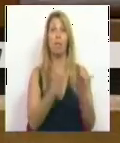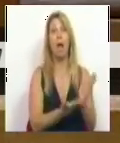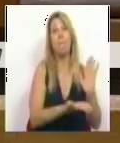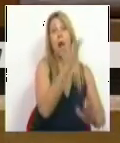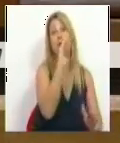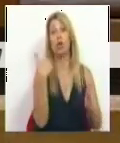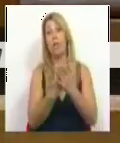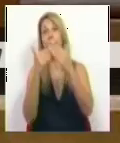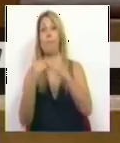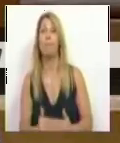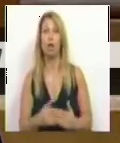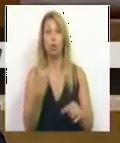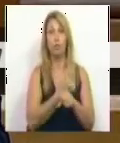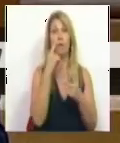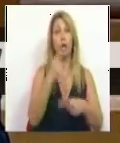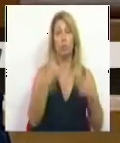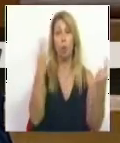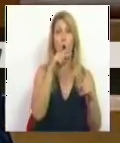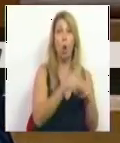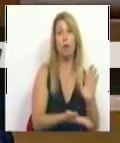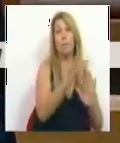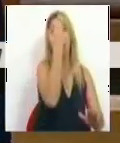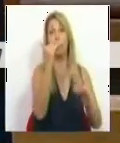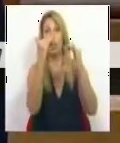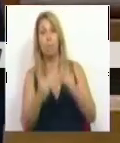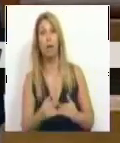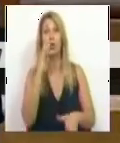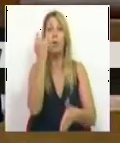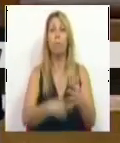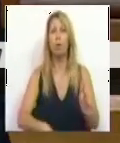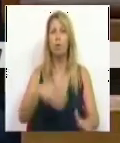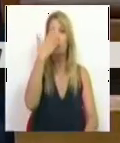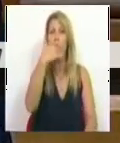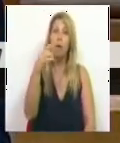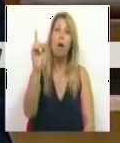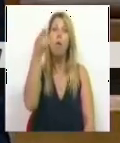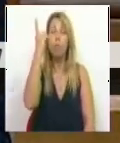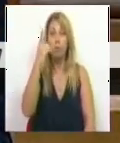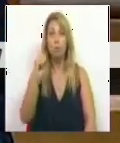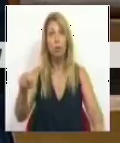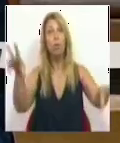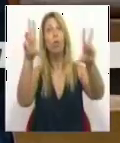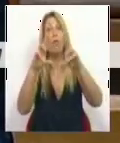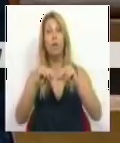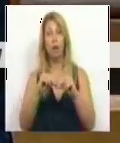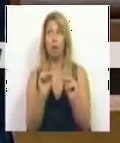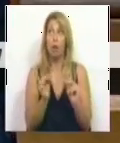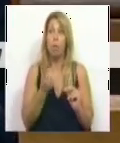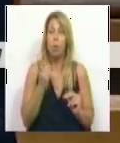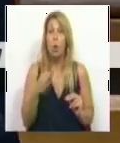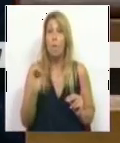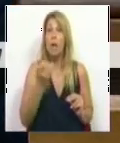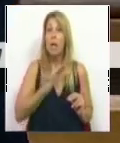de cortar de mais e de menos nos impostos. E se a novidade é que o PSD, talvez desta vez,